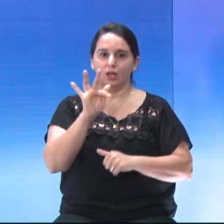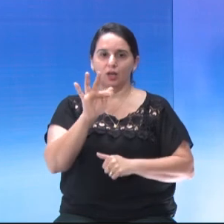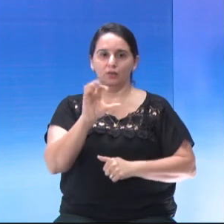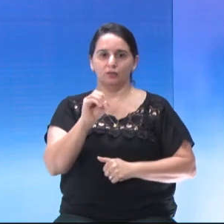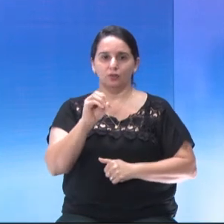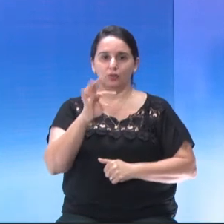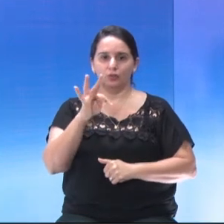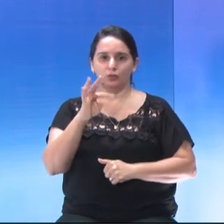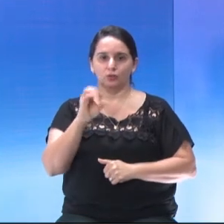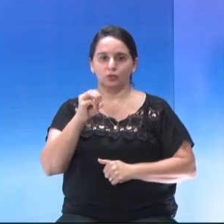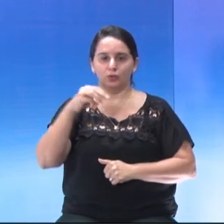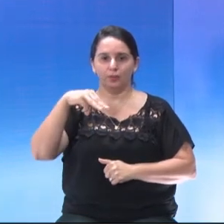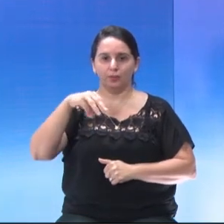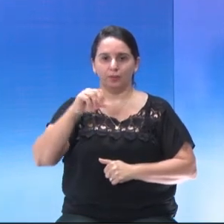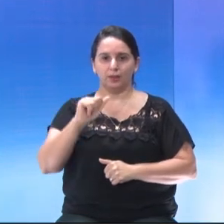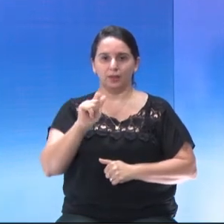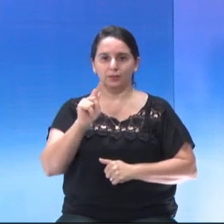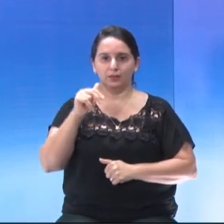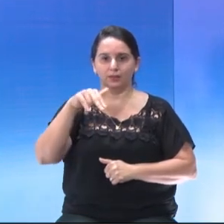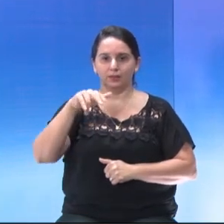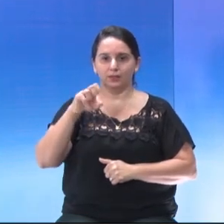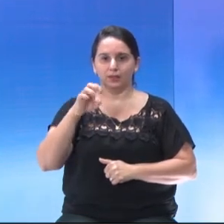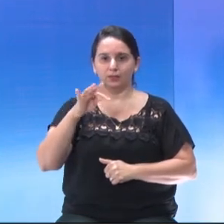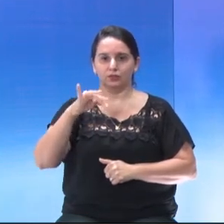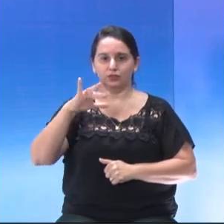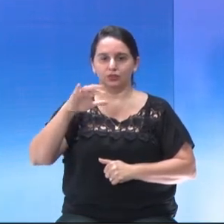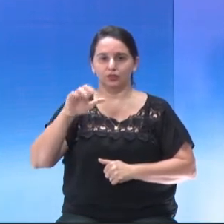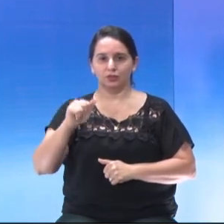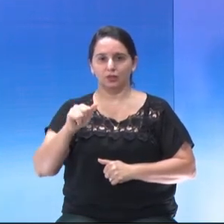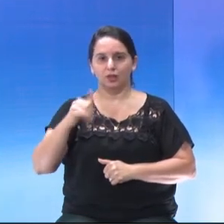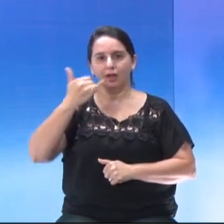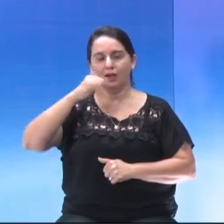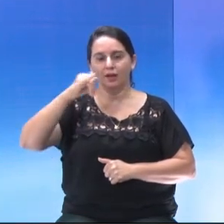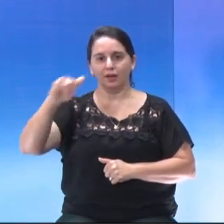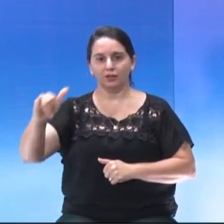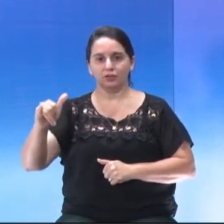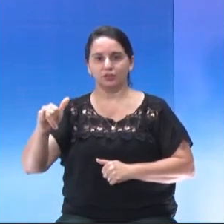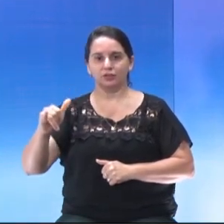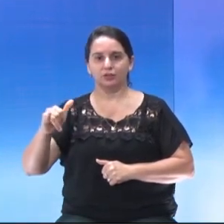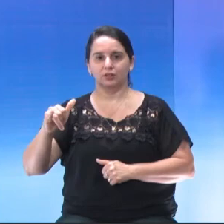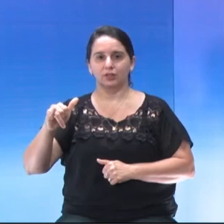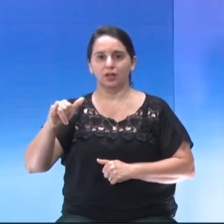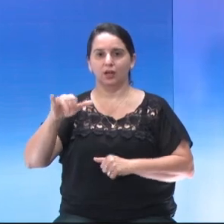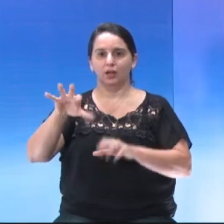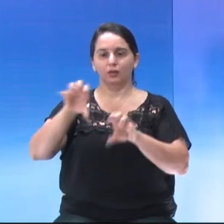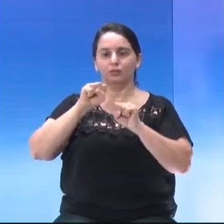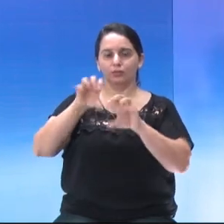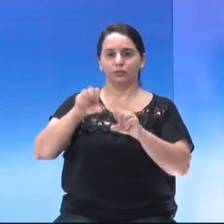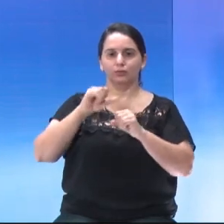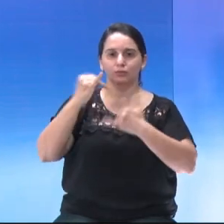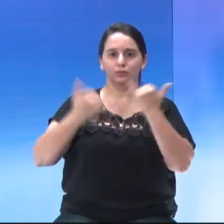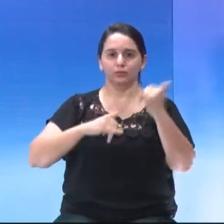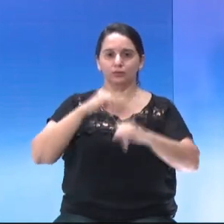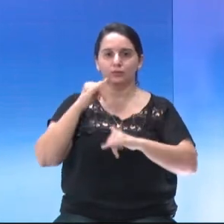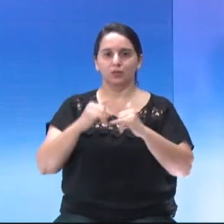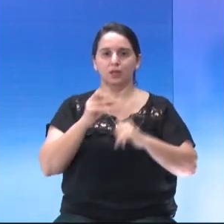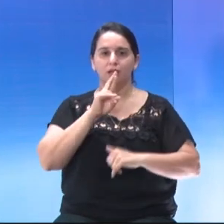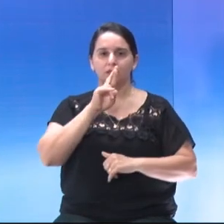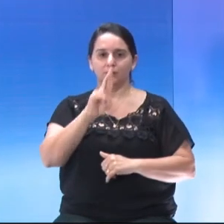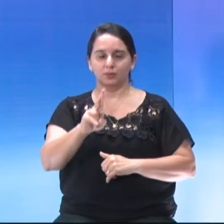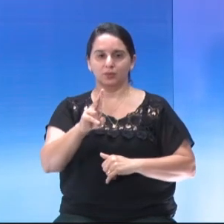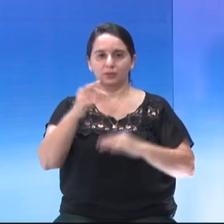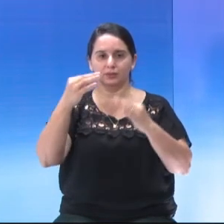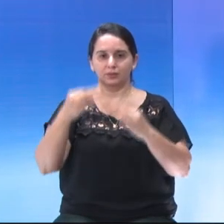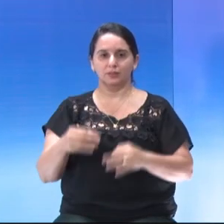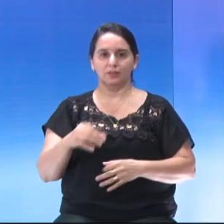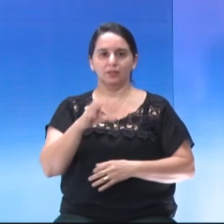lembra fotossíntese, lembra foto. Foto lembra luz. E luz, energia eletromagnética. Então, realmente,